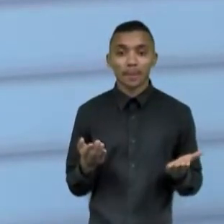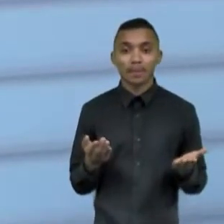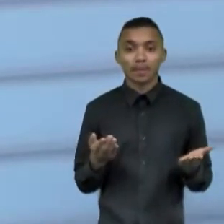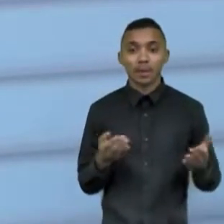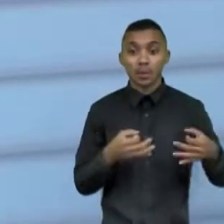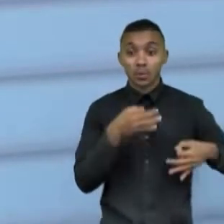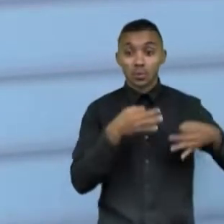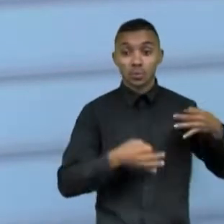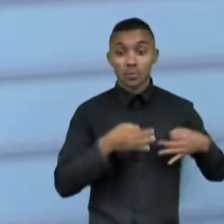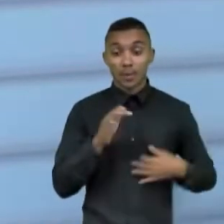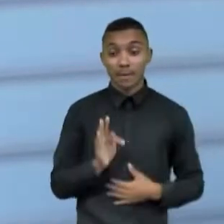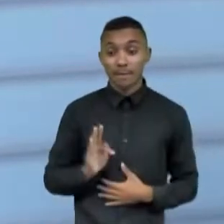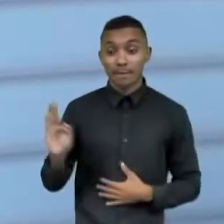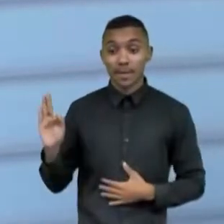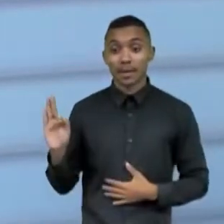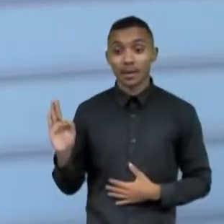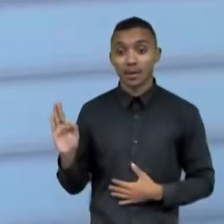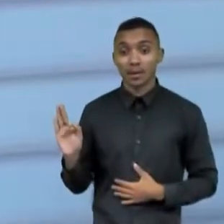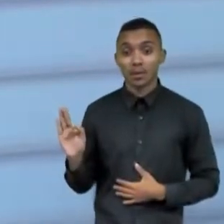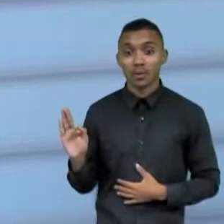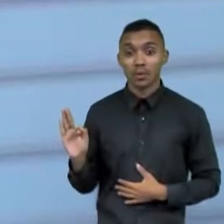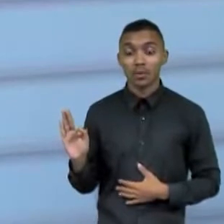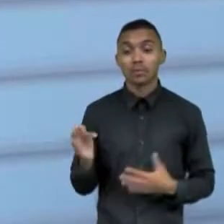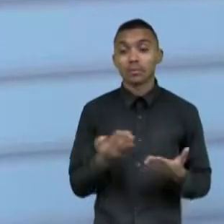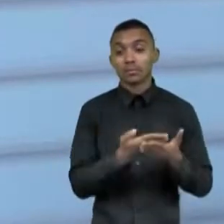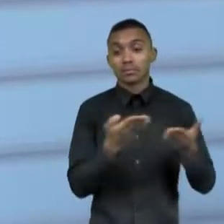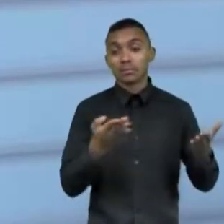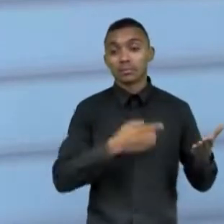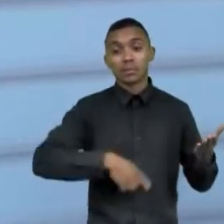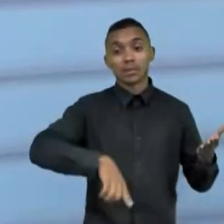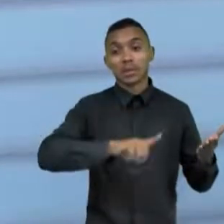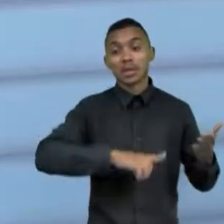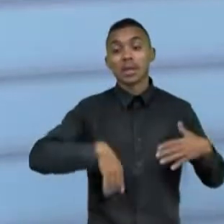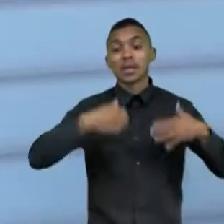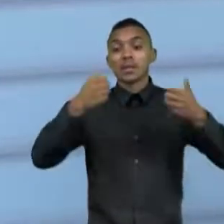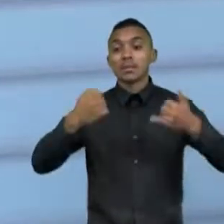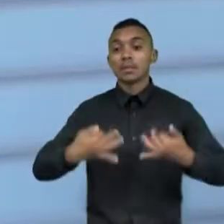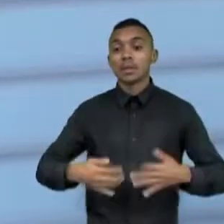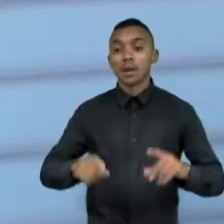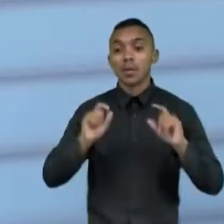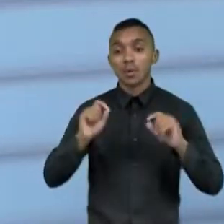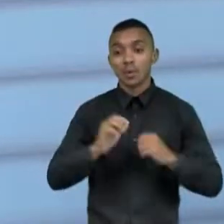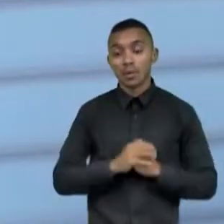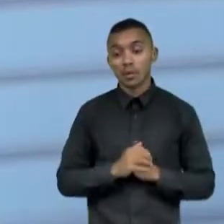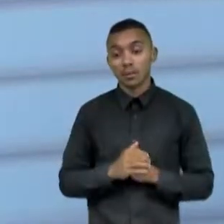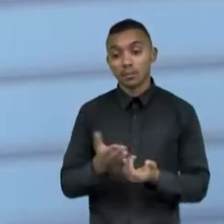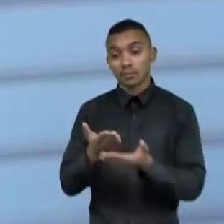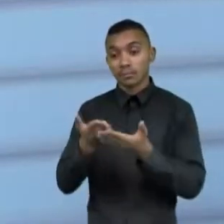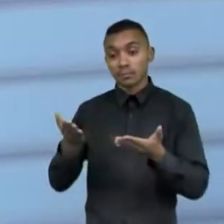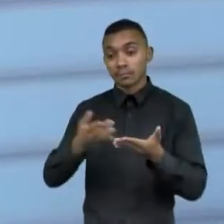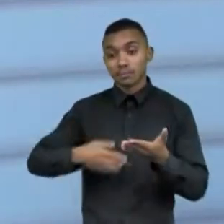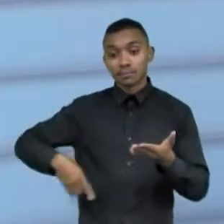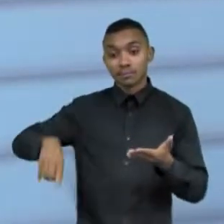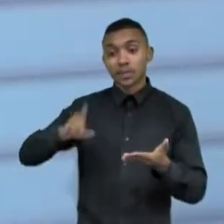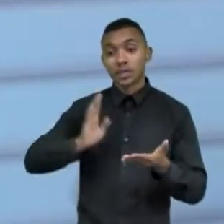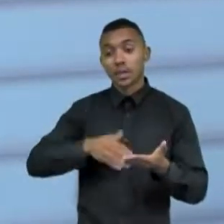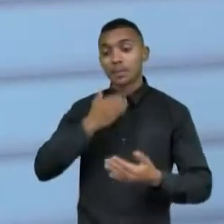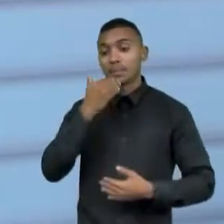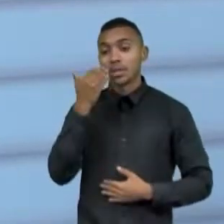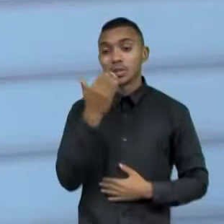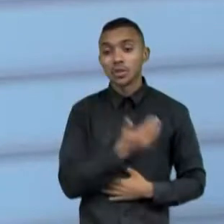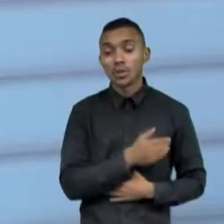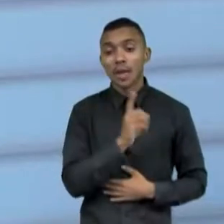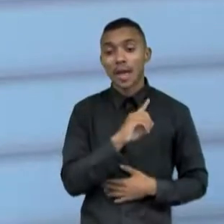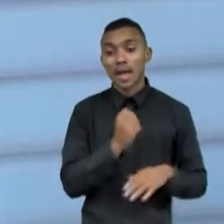federal em que ele fala, em cita que a comunidade não foi, era um pedido